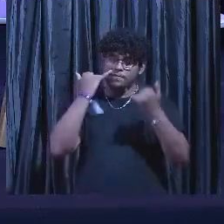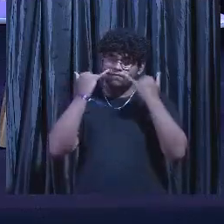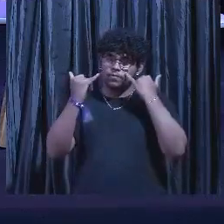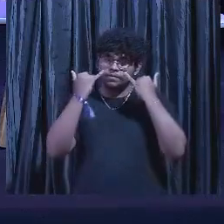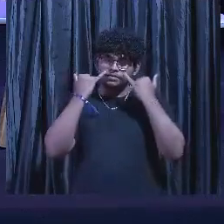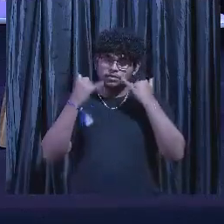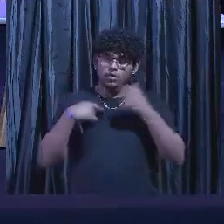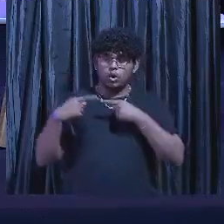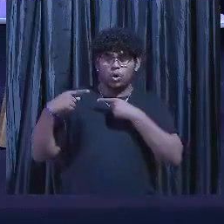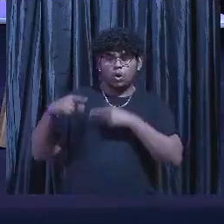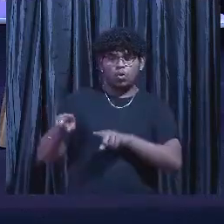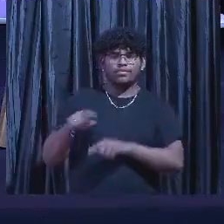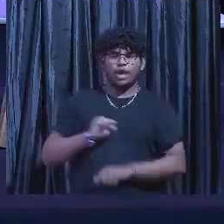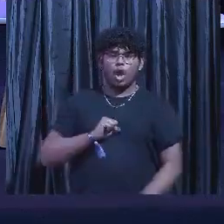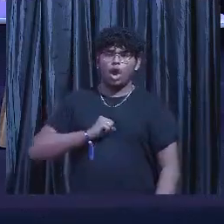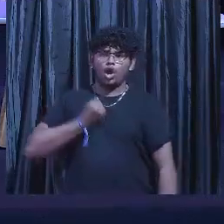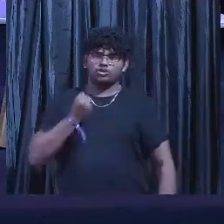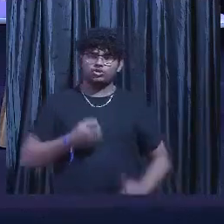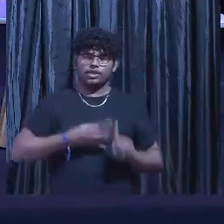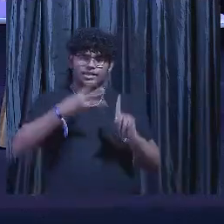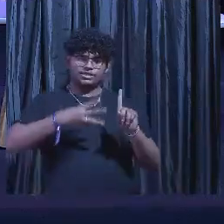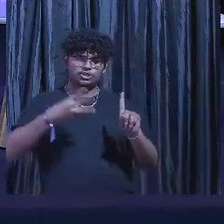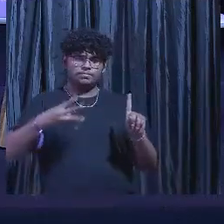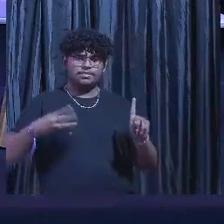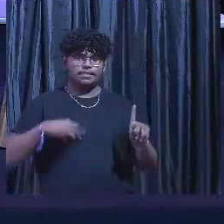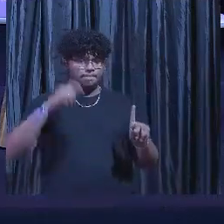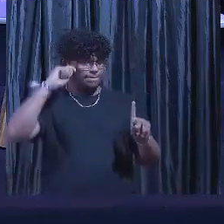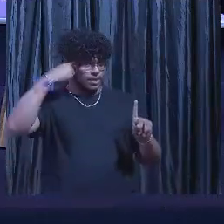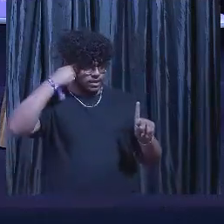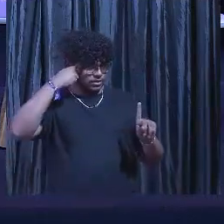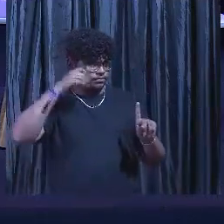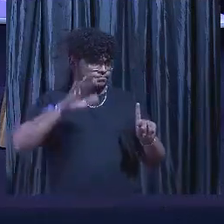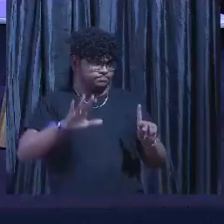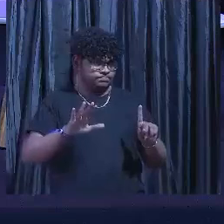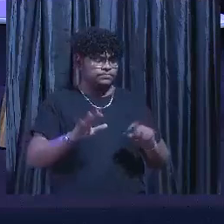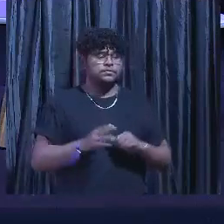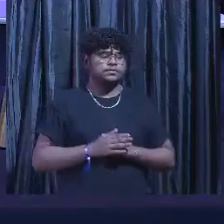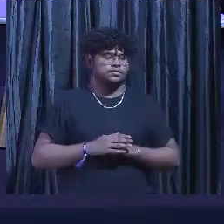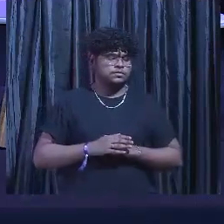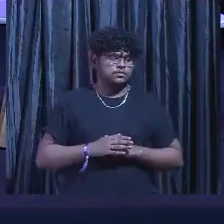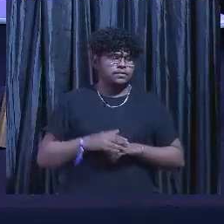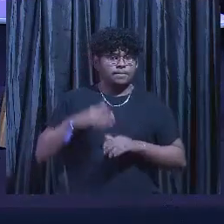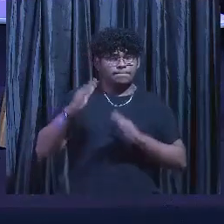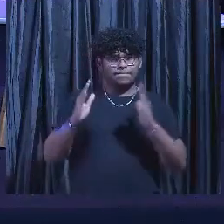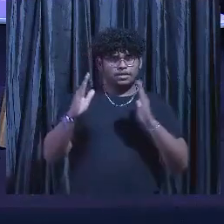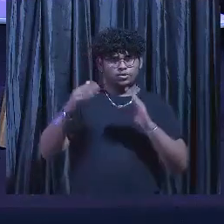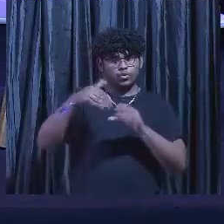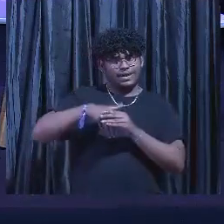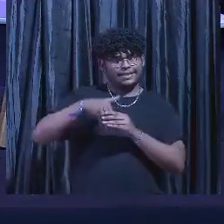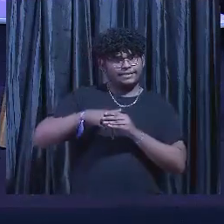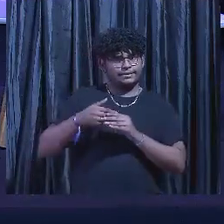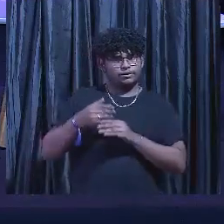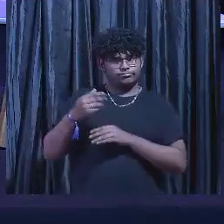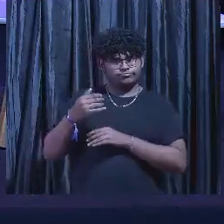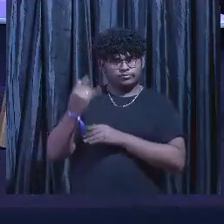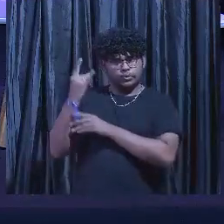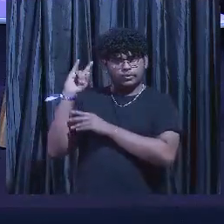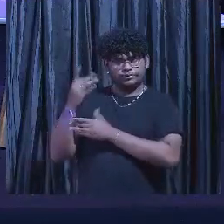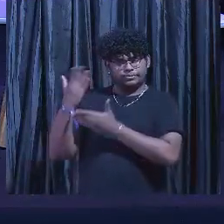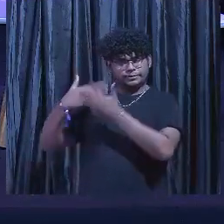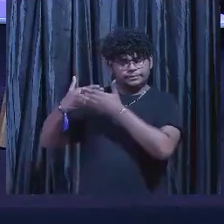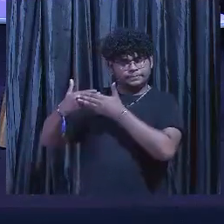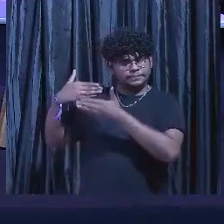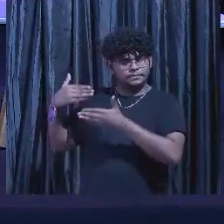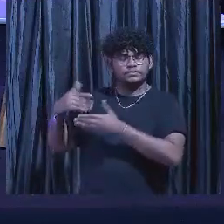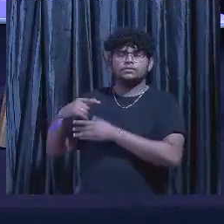negras durante as últimas eleições presidenciais. Então, todo mundo sabe que quando a gente trata de população